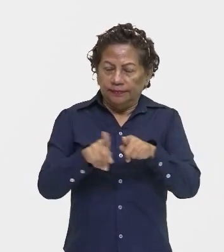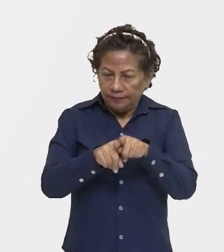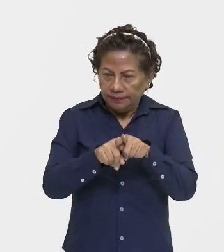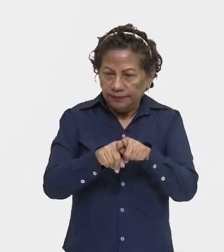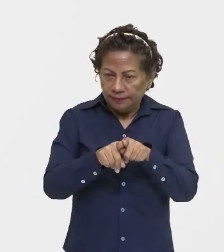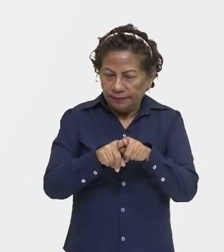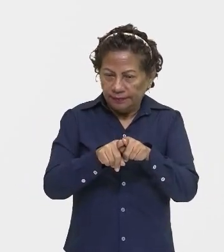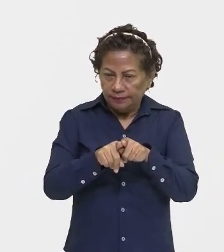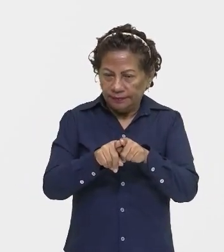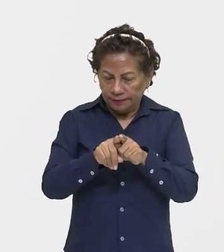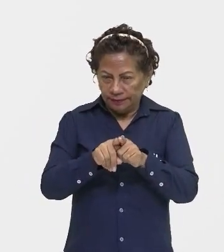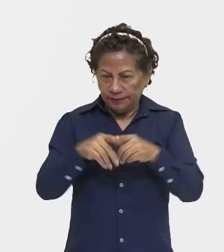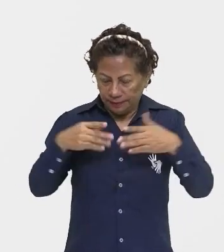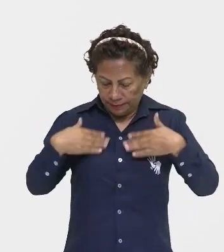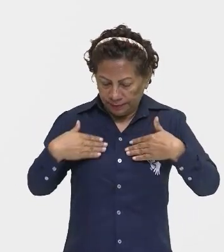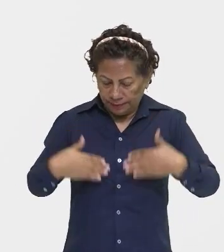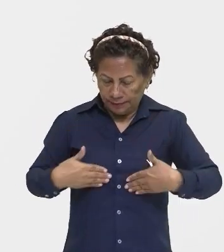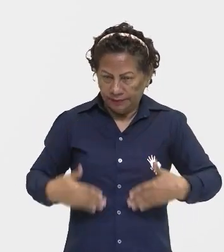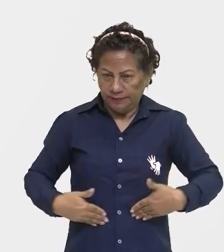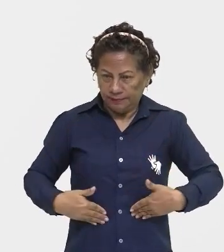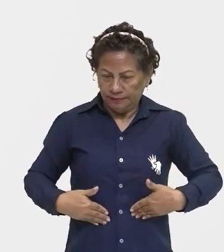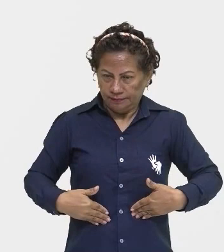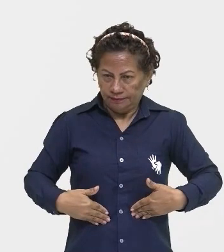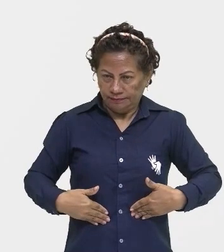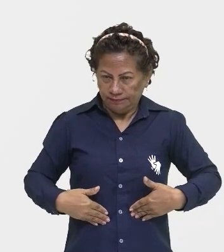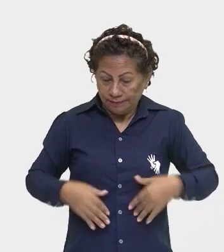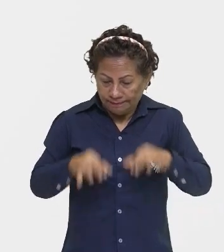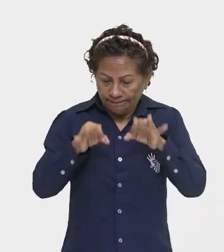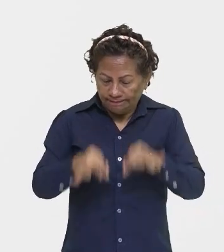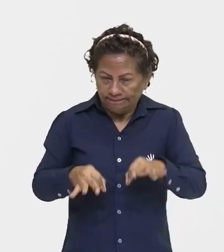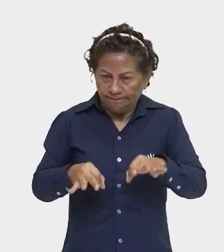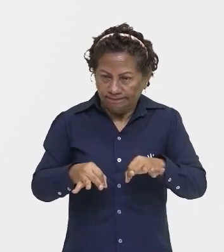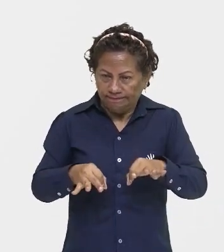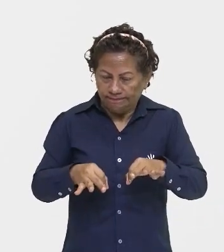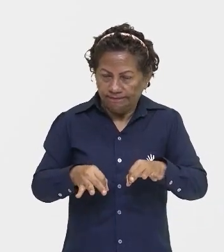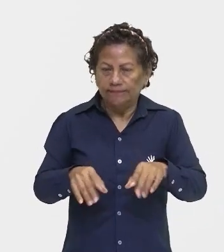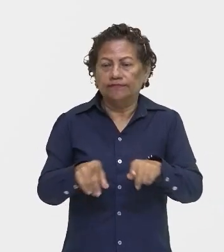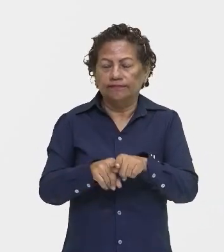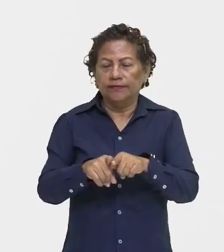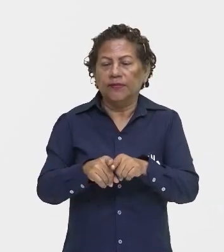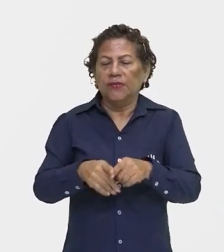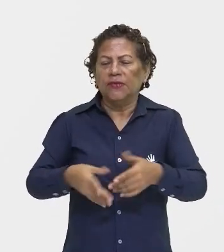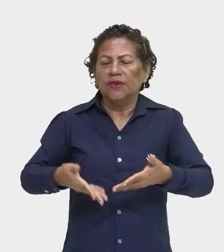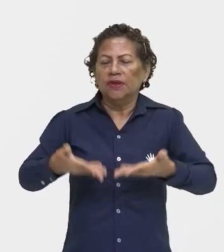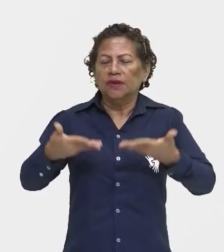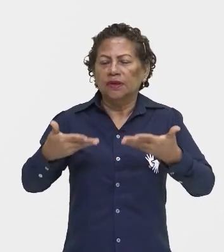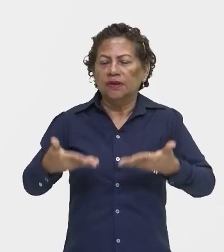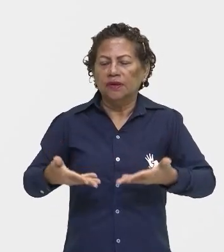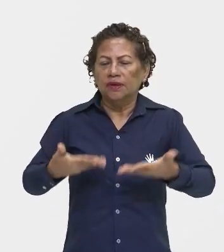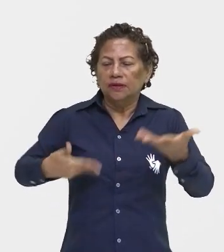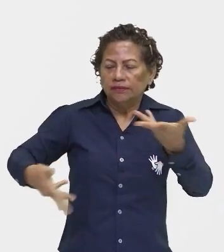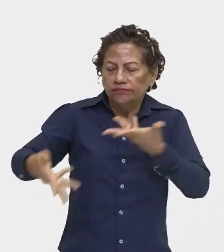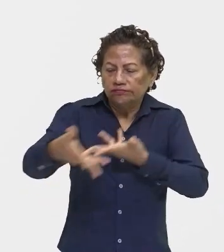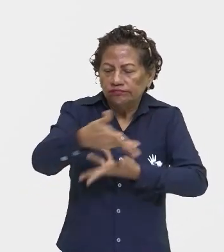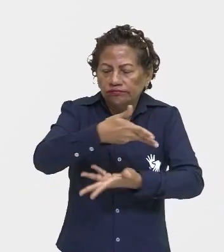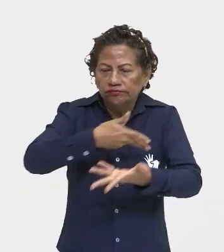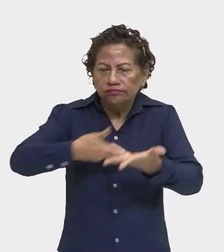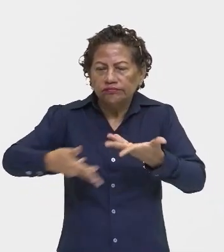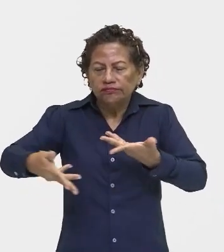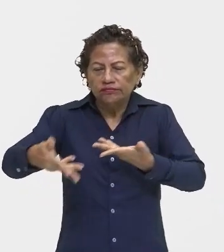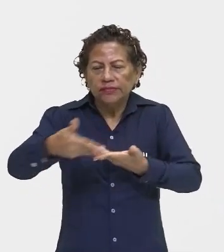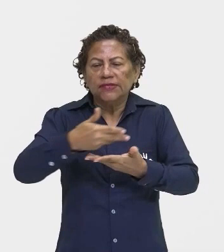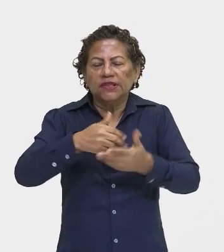verticalidade corporal, disciplina, leveza, harmonia e simetria. Aí vocês estão